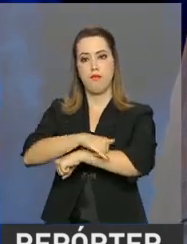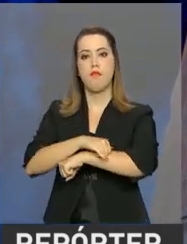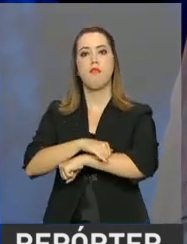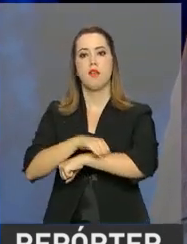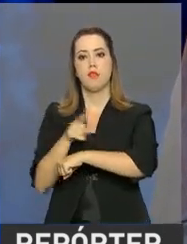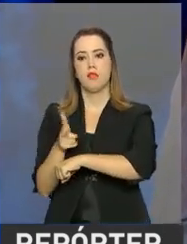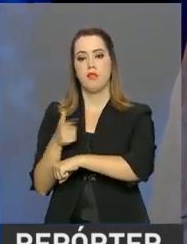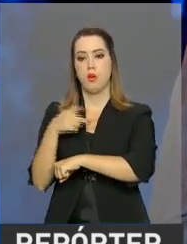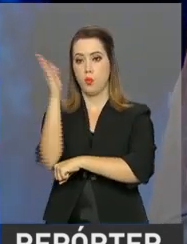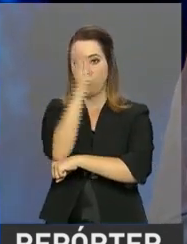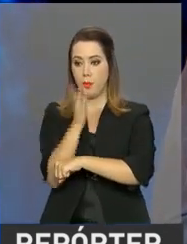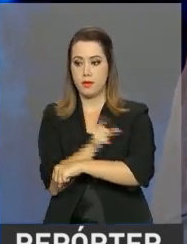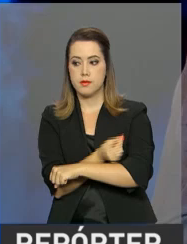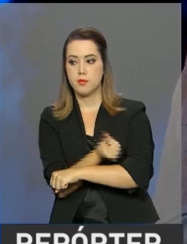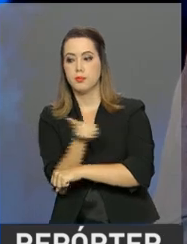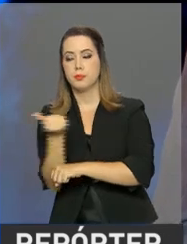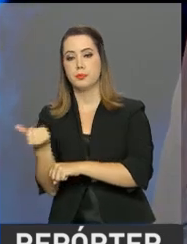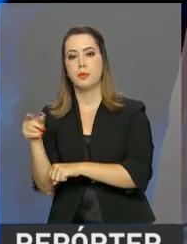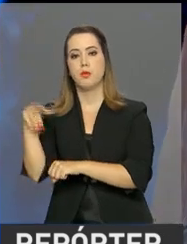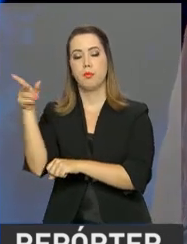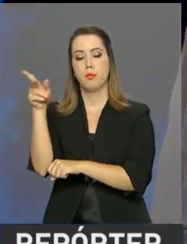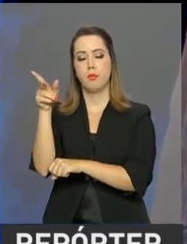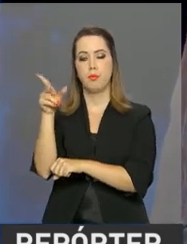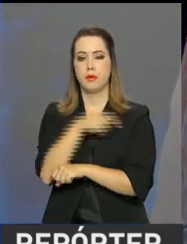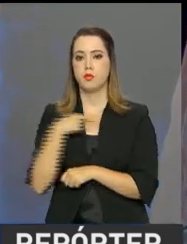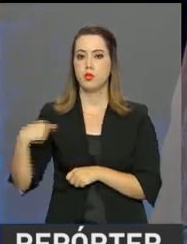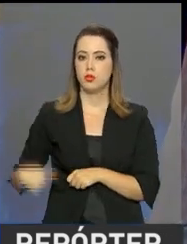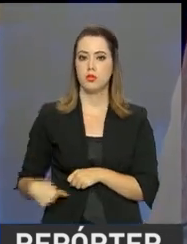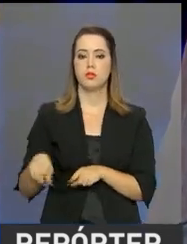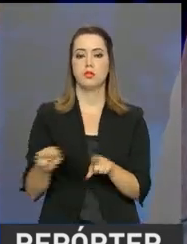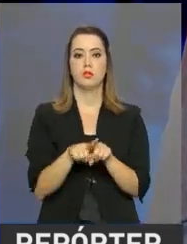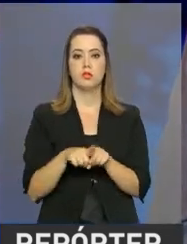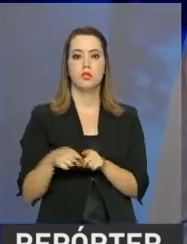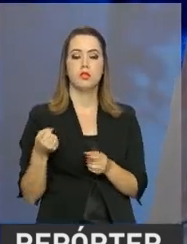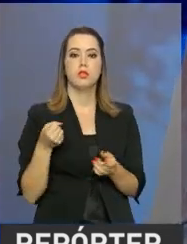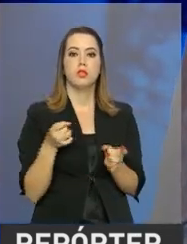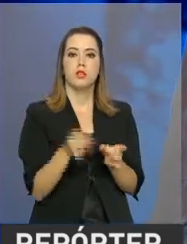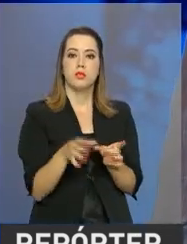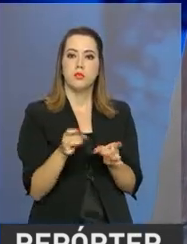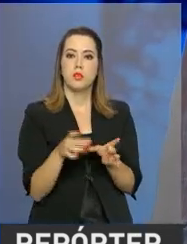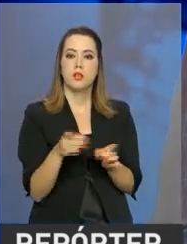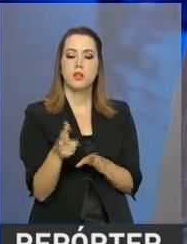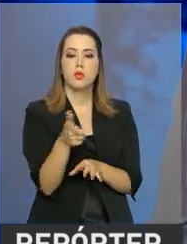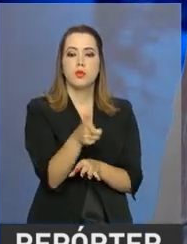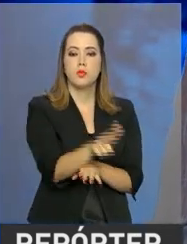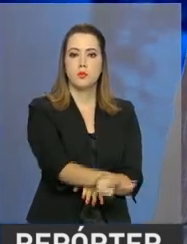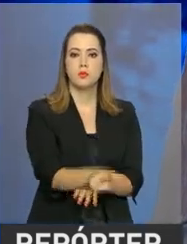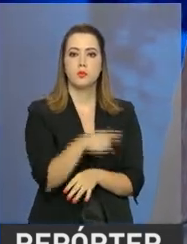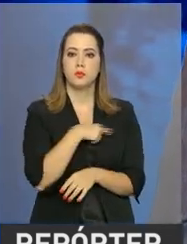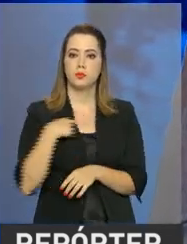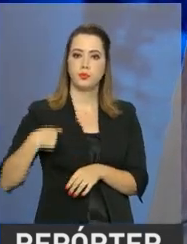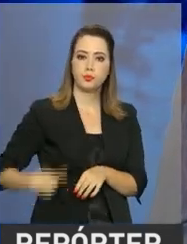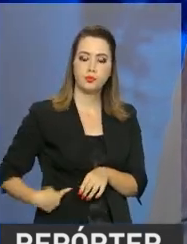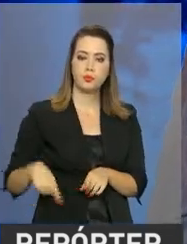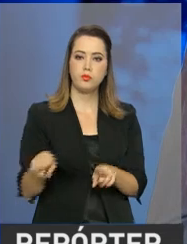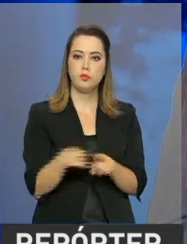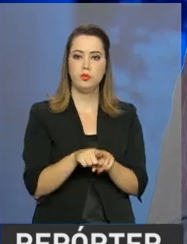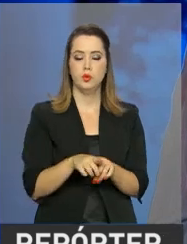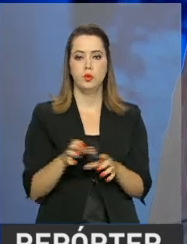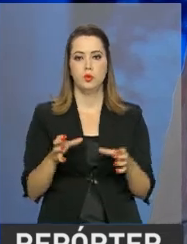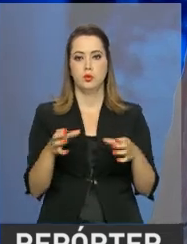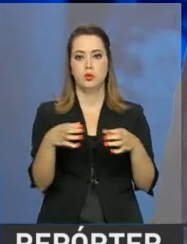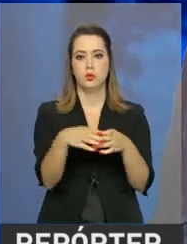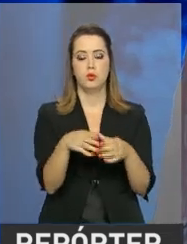chinesa e a compra de participações de empresas brasileiras por corporações do país asiático. Ao todo,